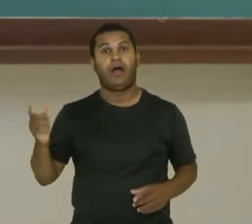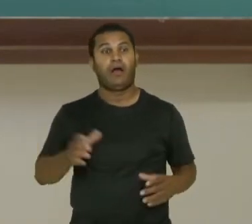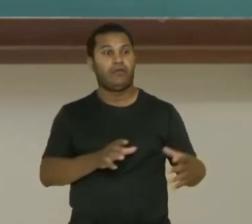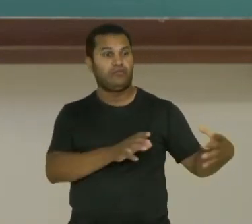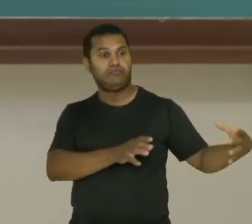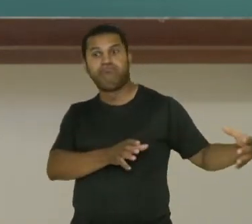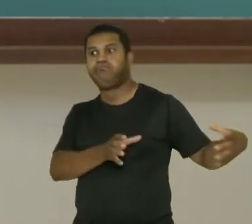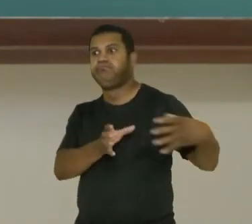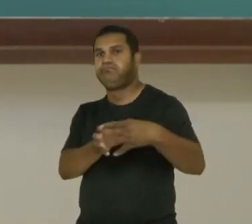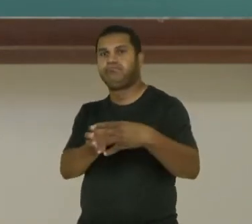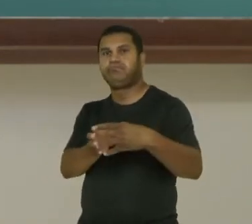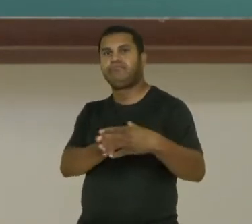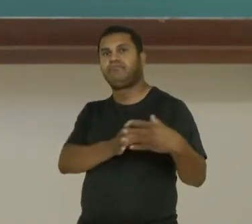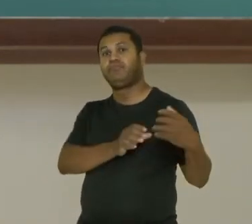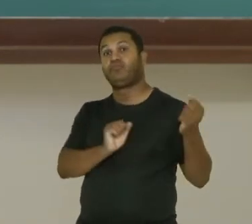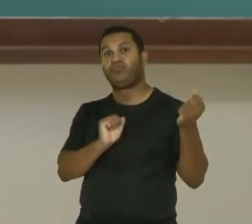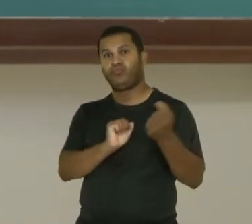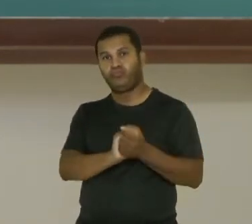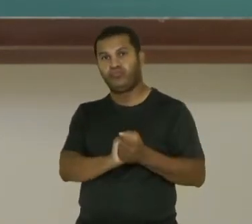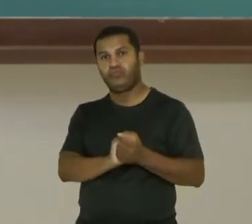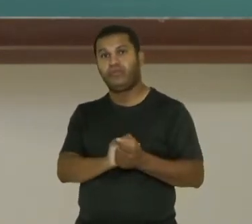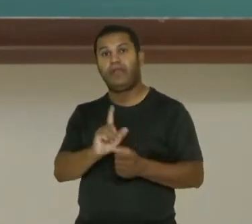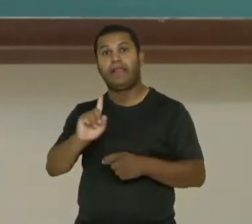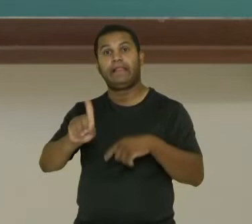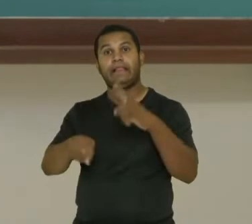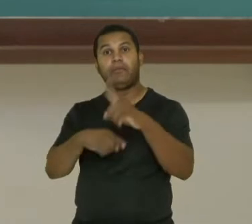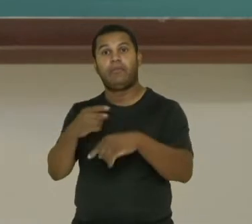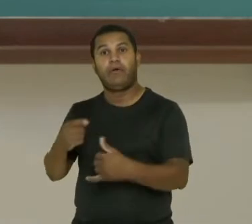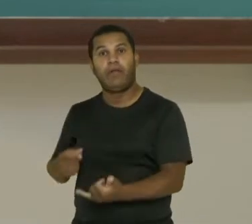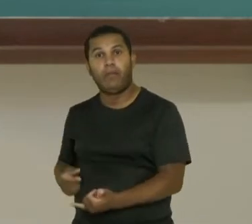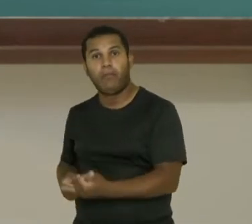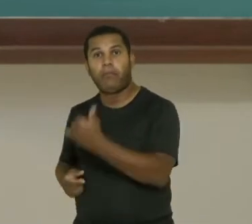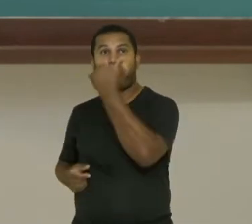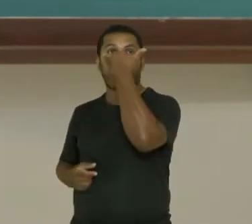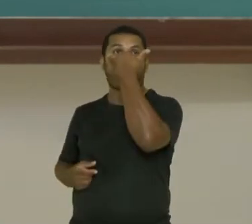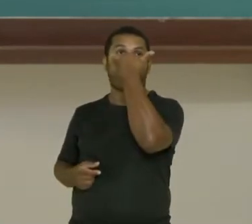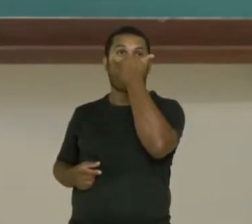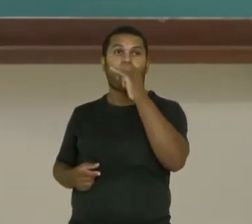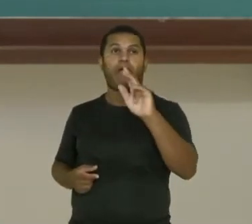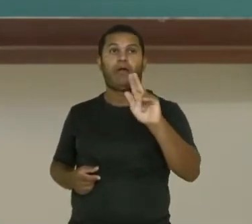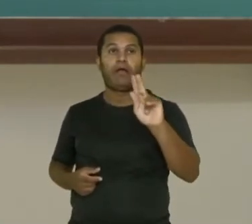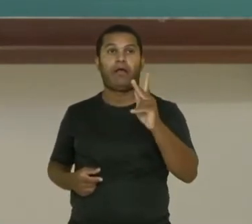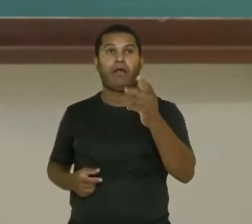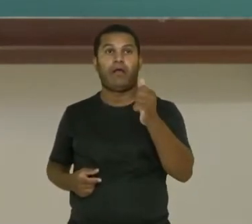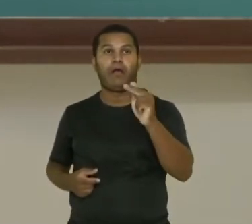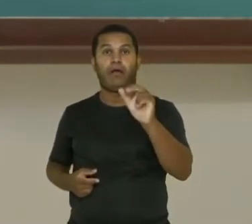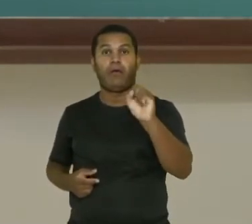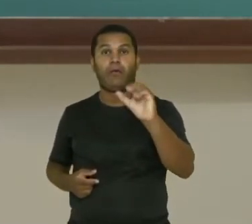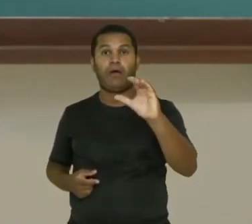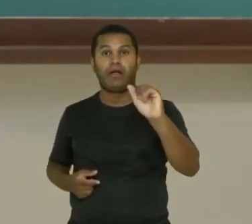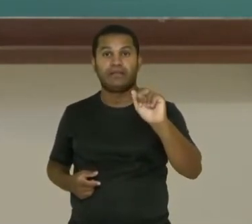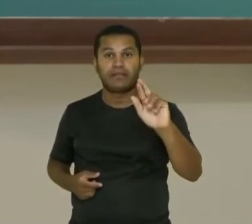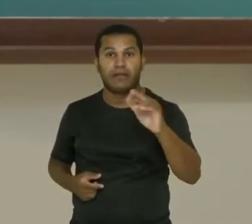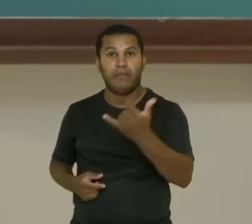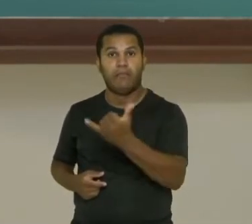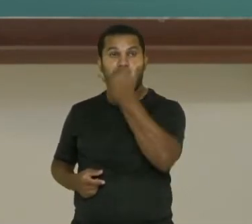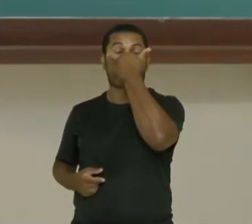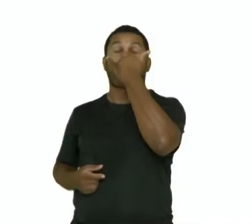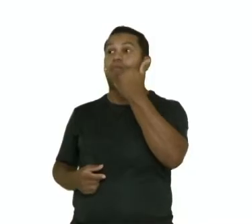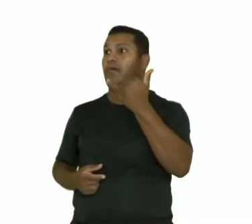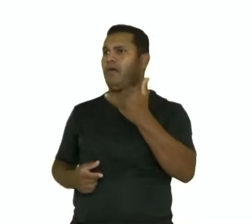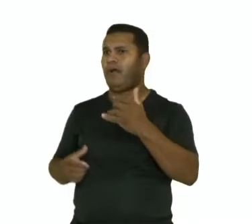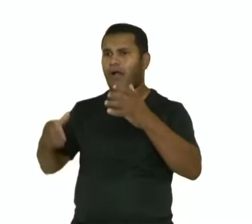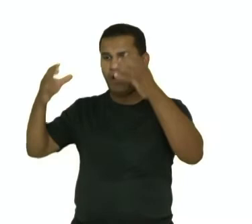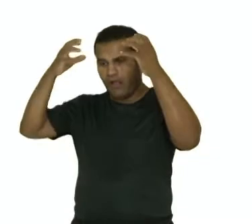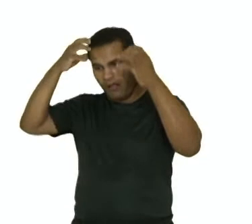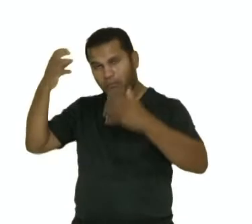que os espanhóis conseguissem chegar até o Atahualpa e conquistar, então, o Império Inca, tá? Então veja